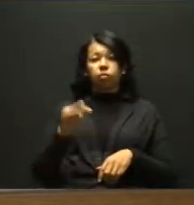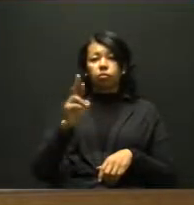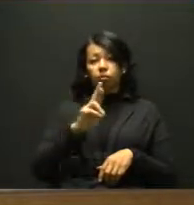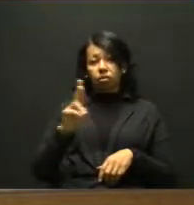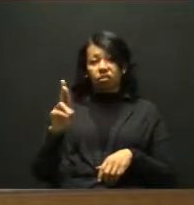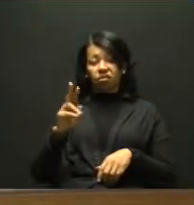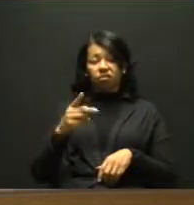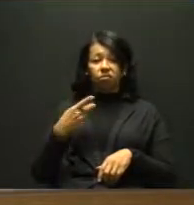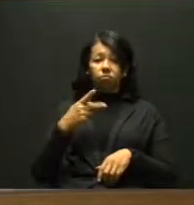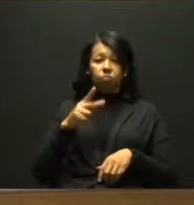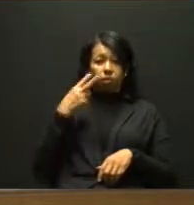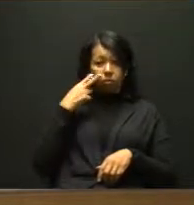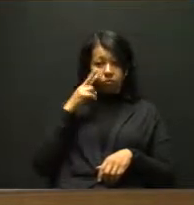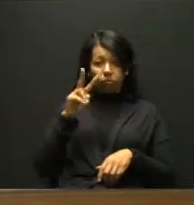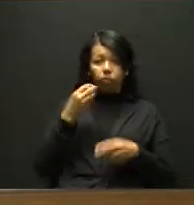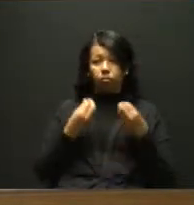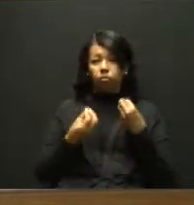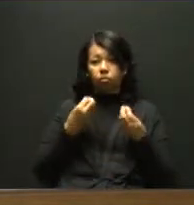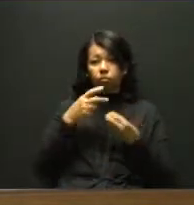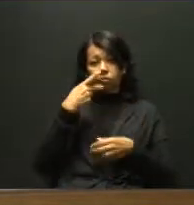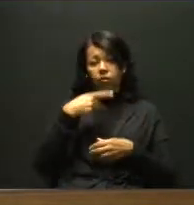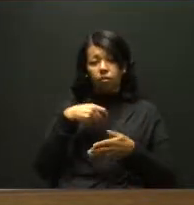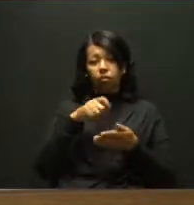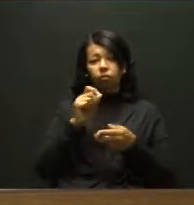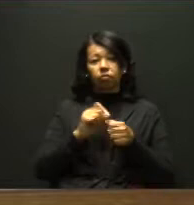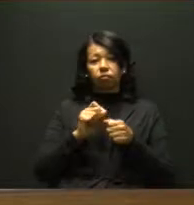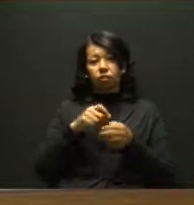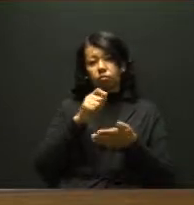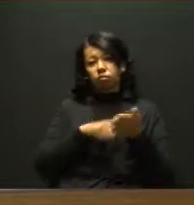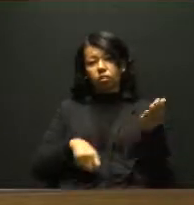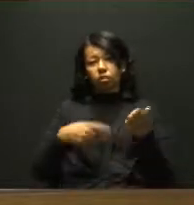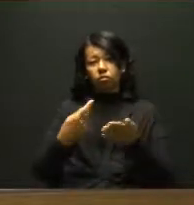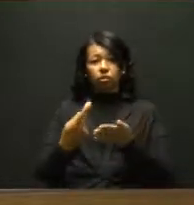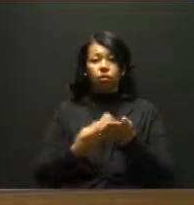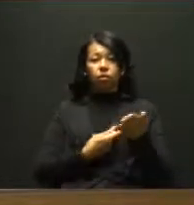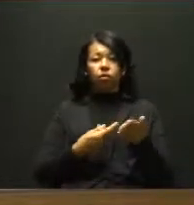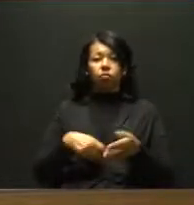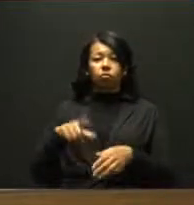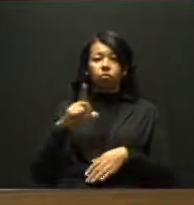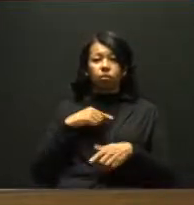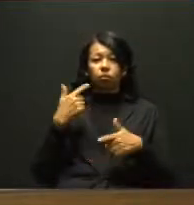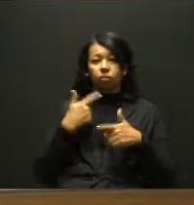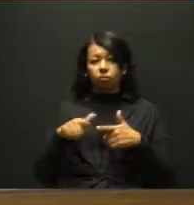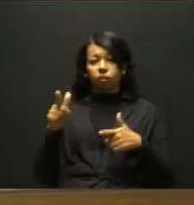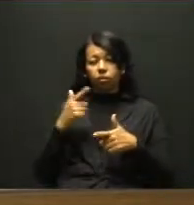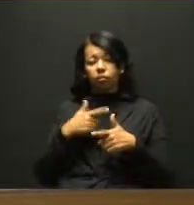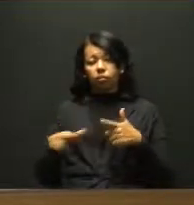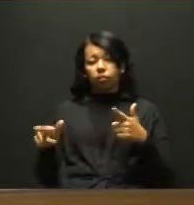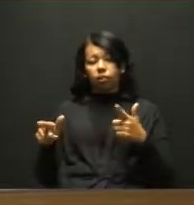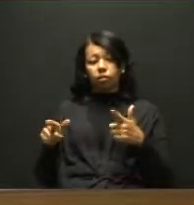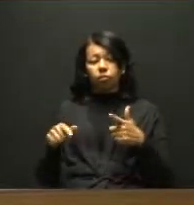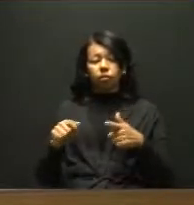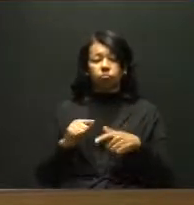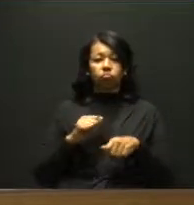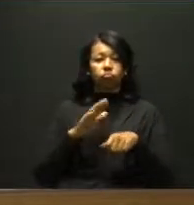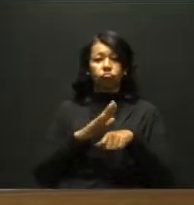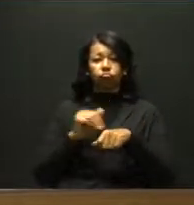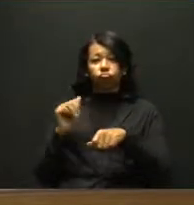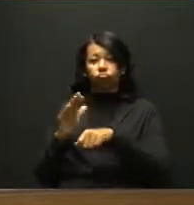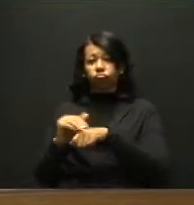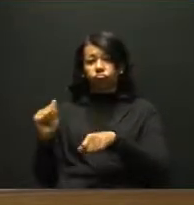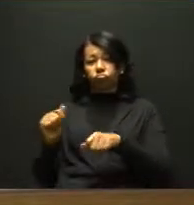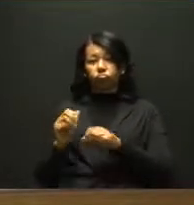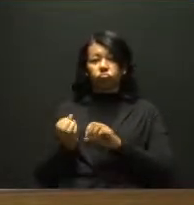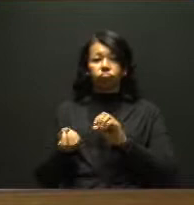se acabou como é que ele vai falar que ele fez um contrato errado que houve problema na licitação que houve problema no chamamento que o problema na